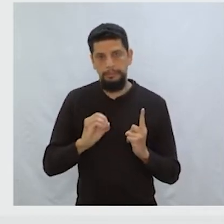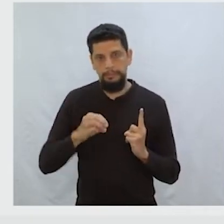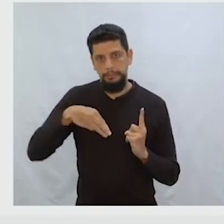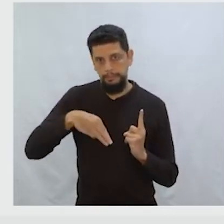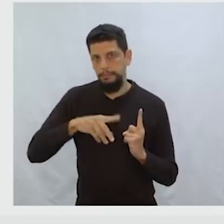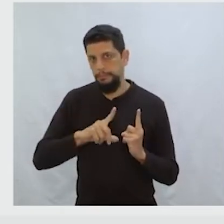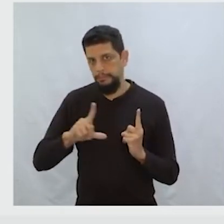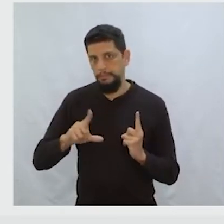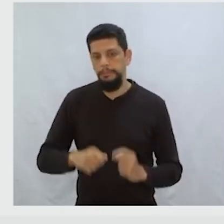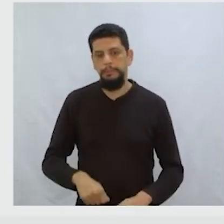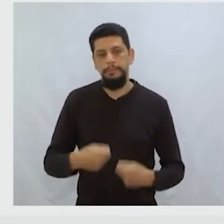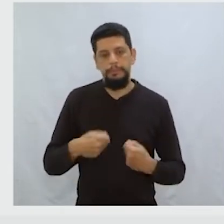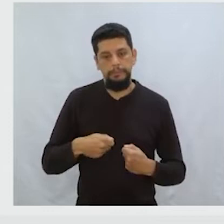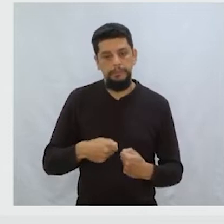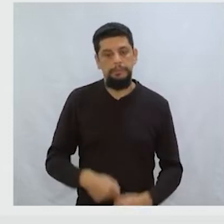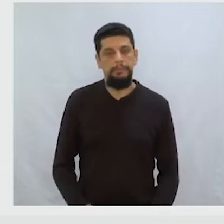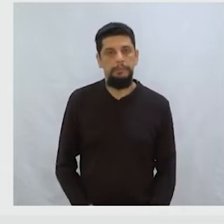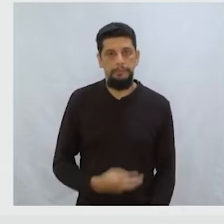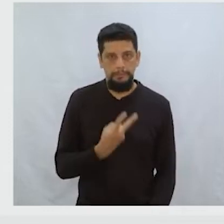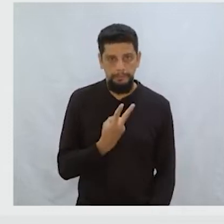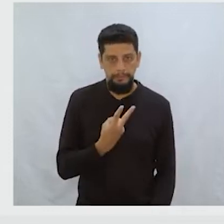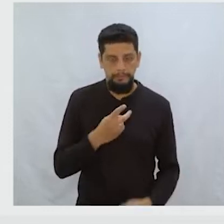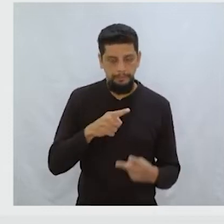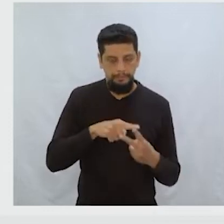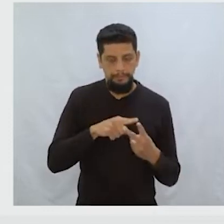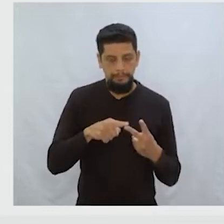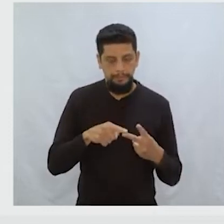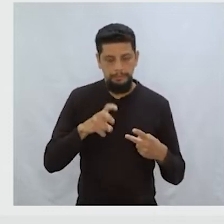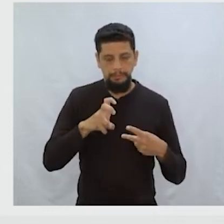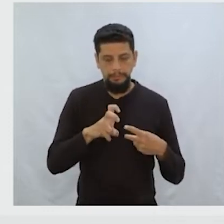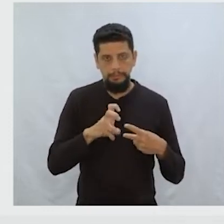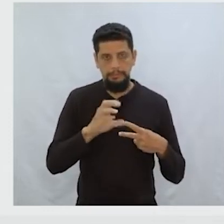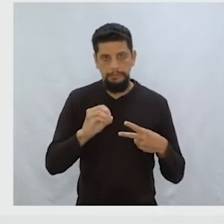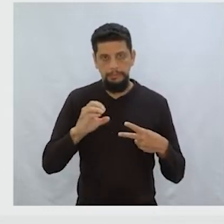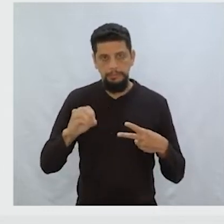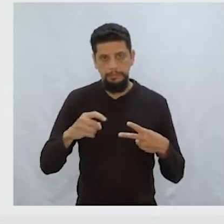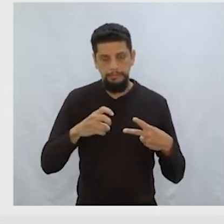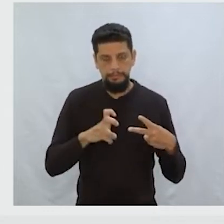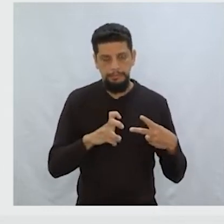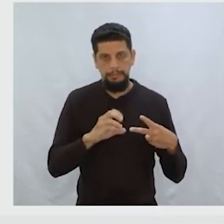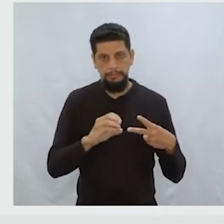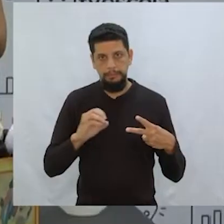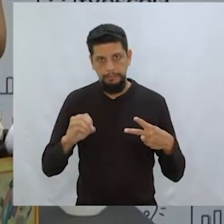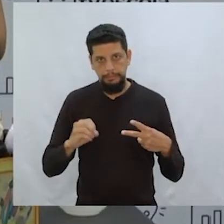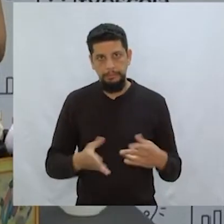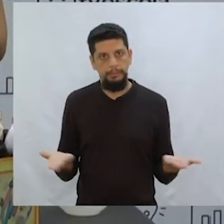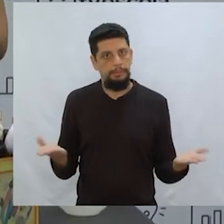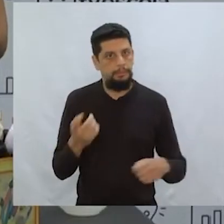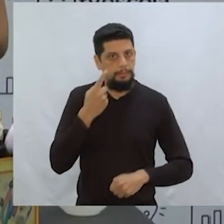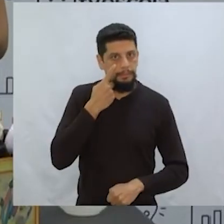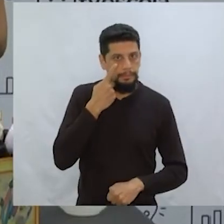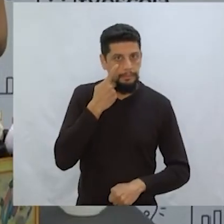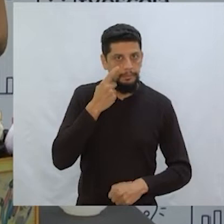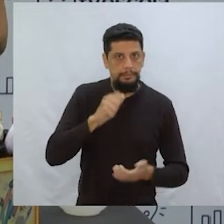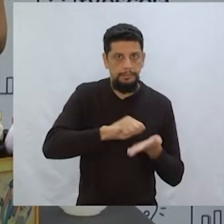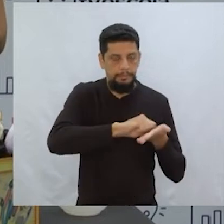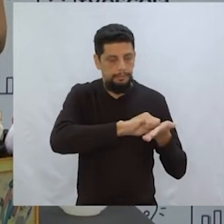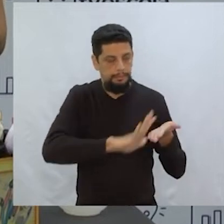500 ml. Então, nós precisamos de 2 garrafas. Vamos para a hora da nossa